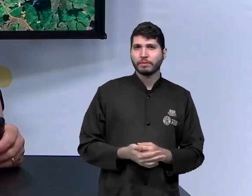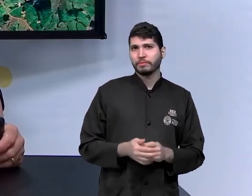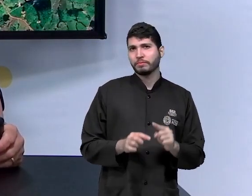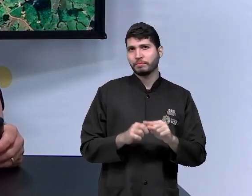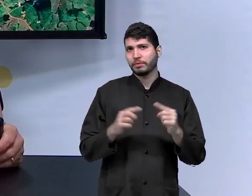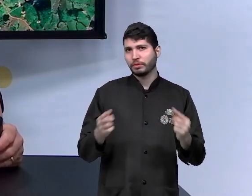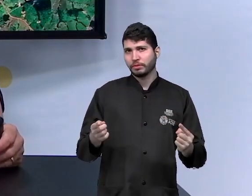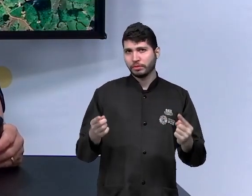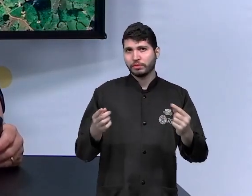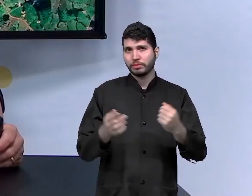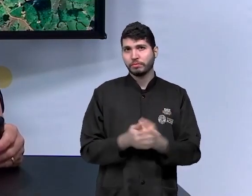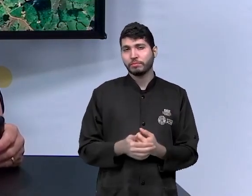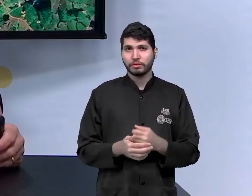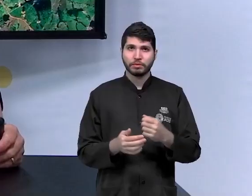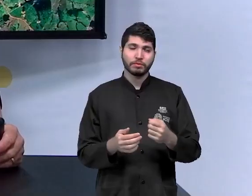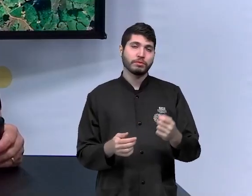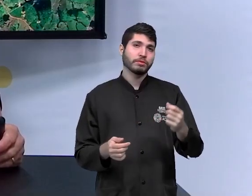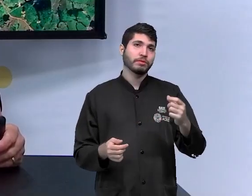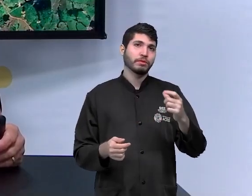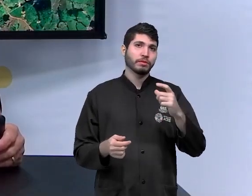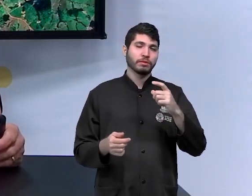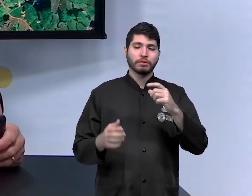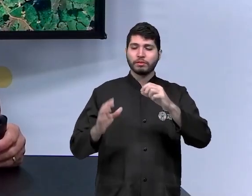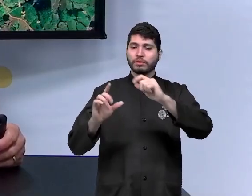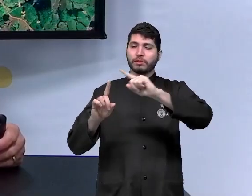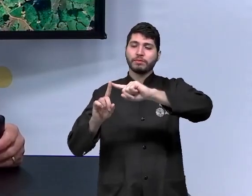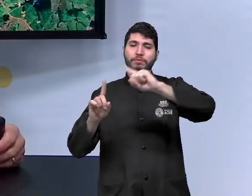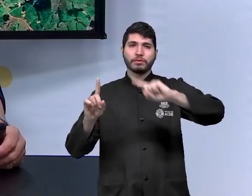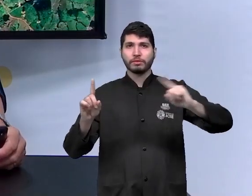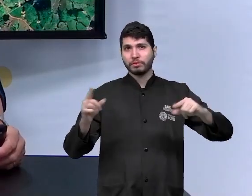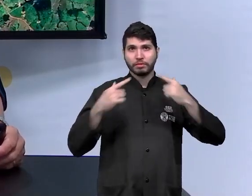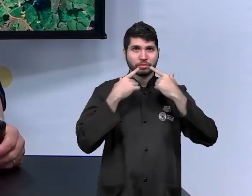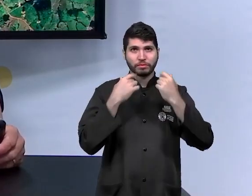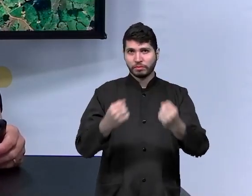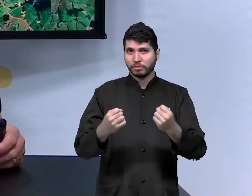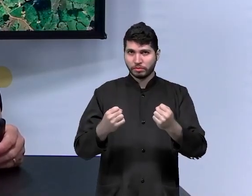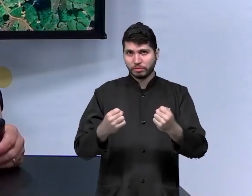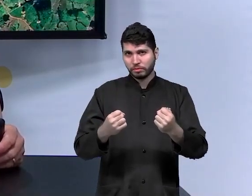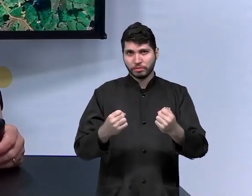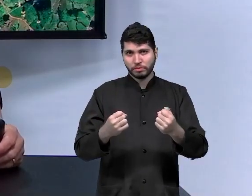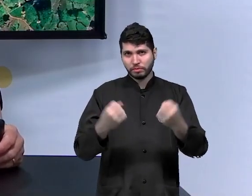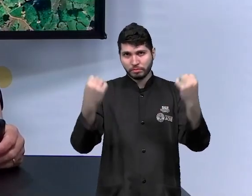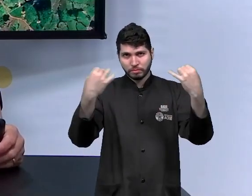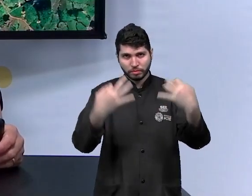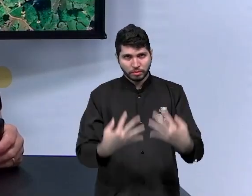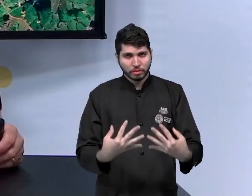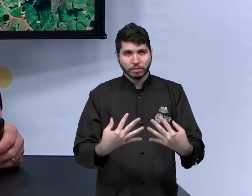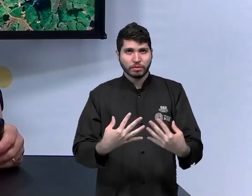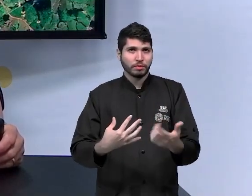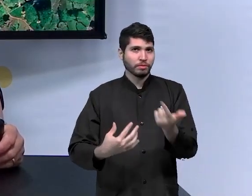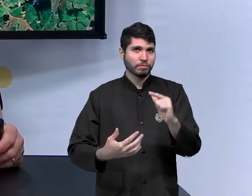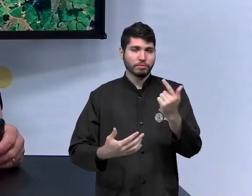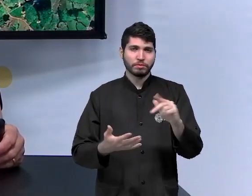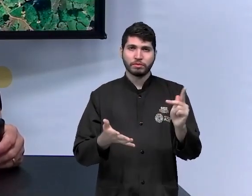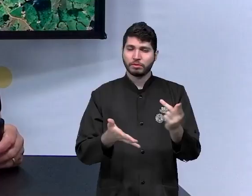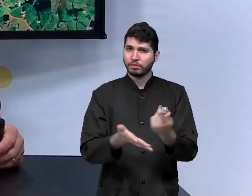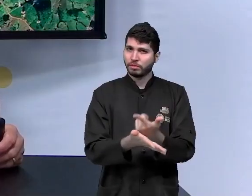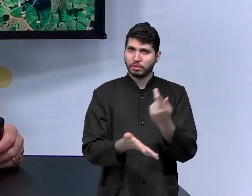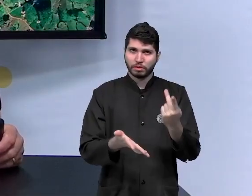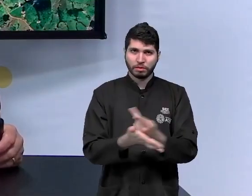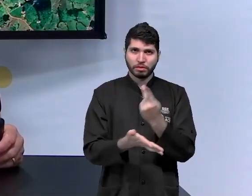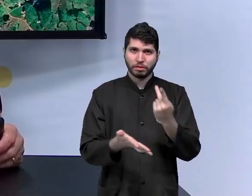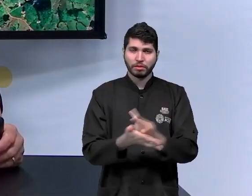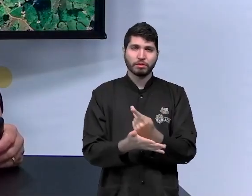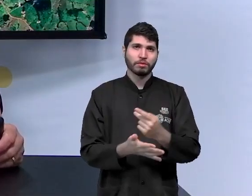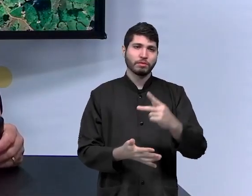um fenômeno chamado variação linguística. A gente não pode colocar que uma coisa é certa ou errada. O portunhol não é um espanhol errado,